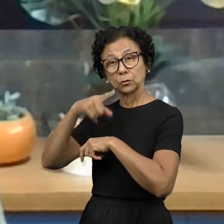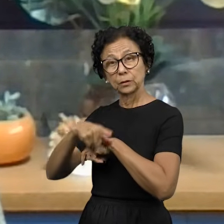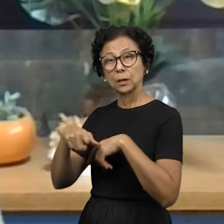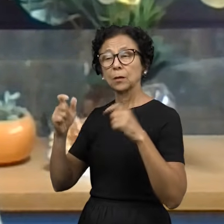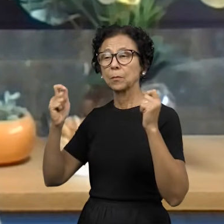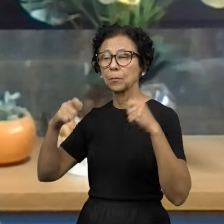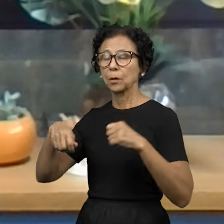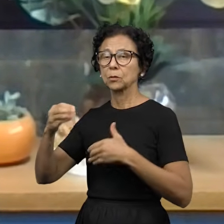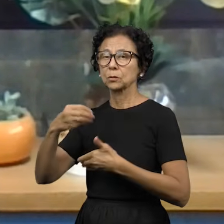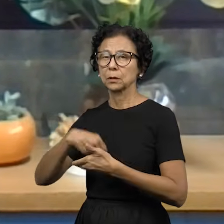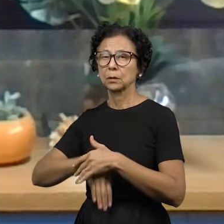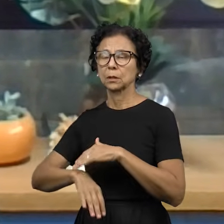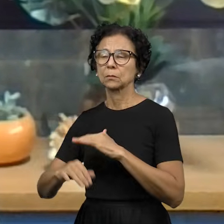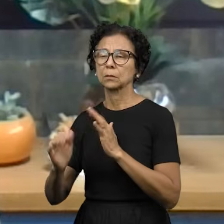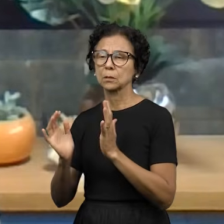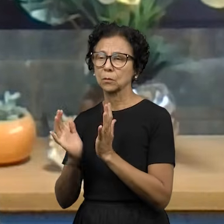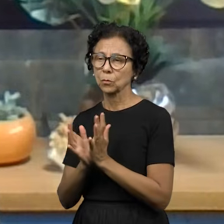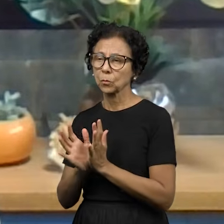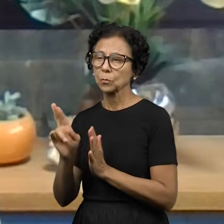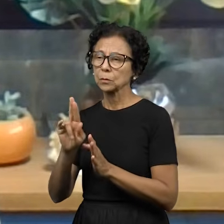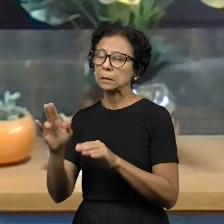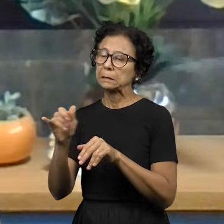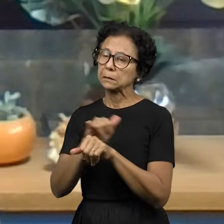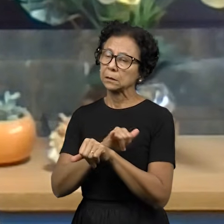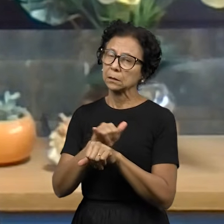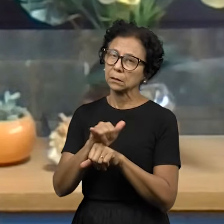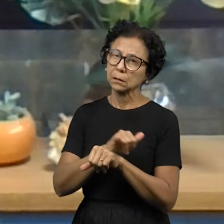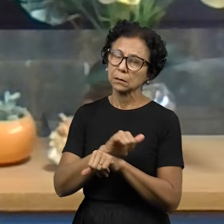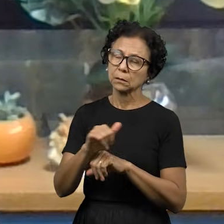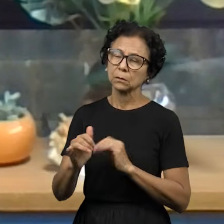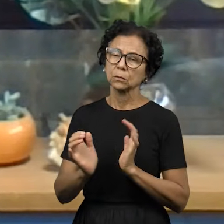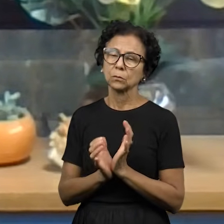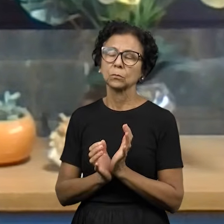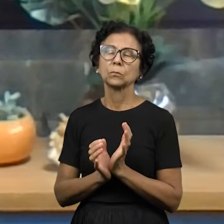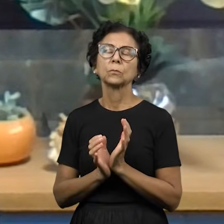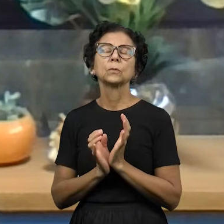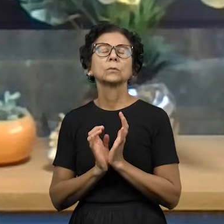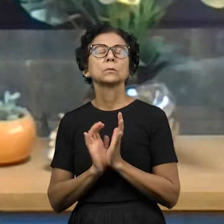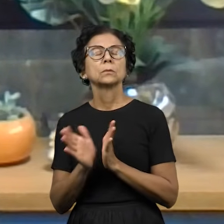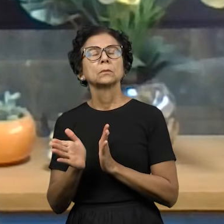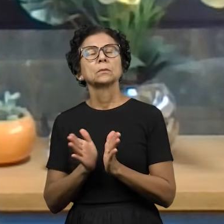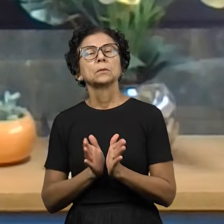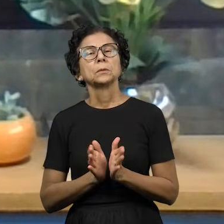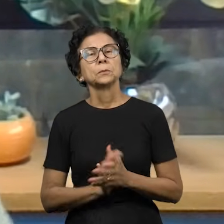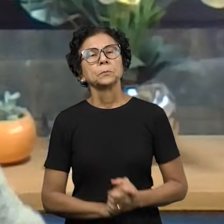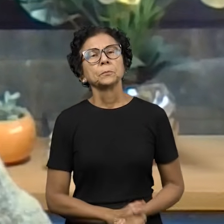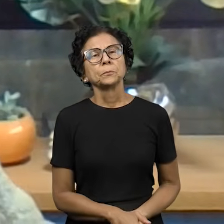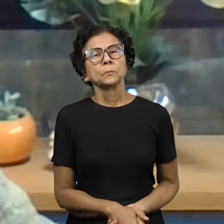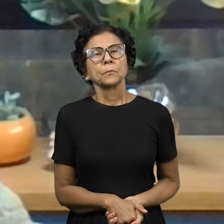se beneficiar de algumas estratégias que o grupo de acessibilidade pode propor.